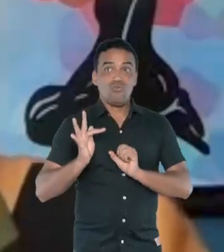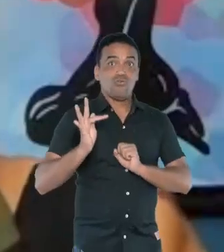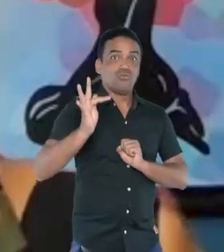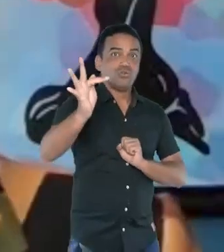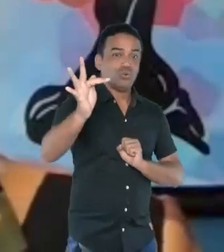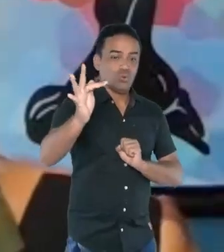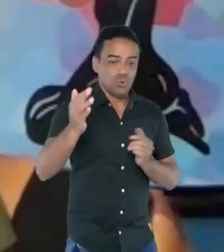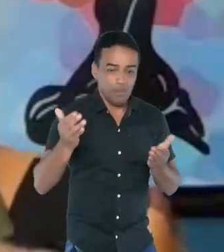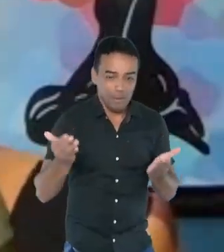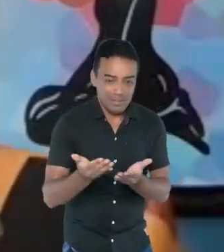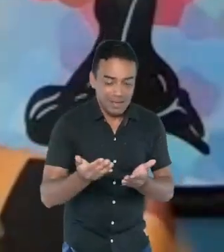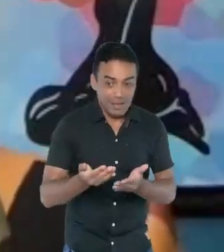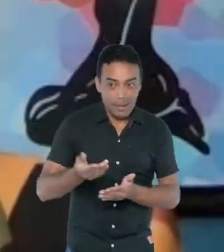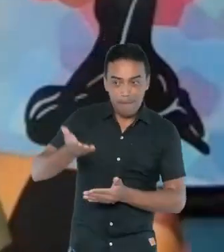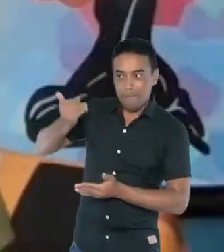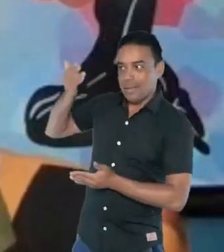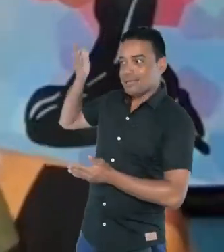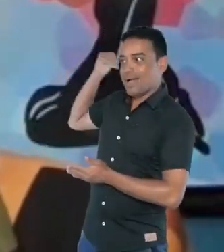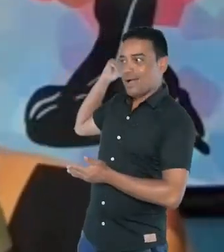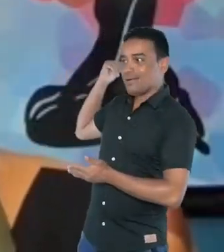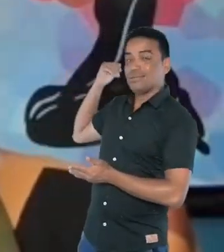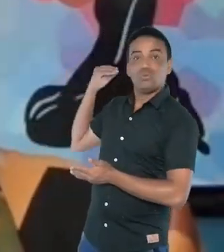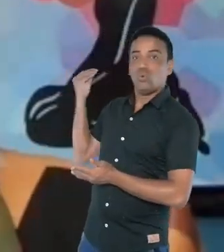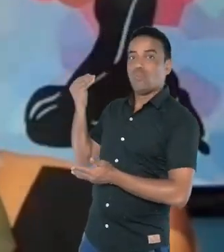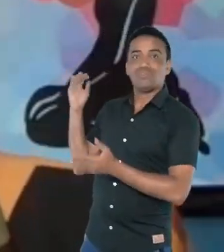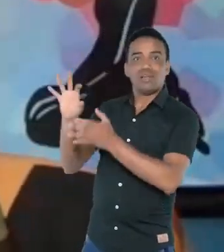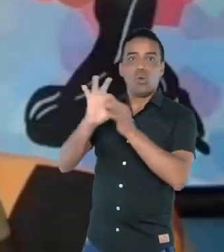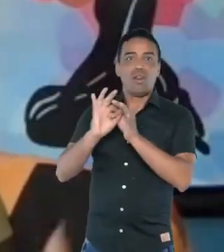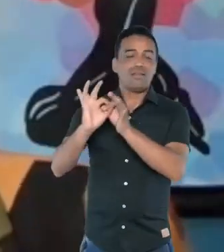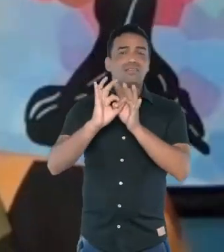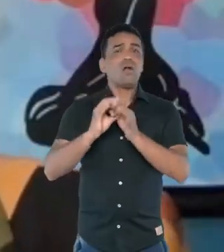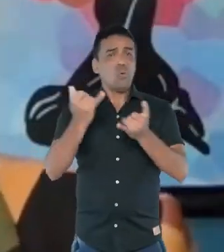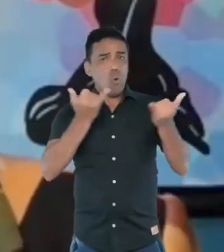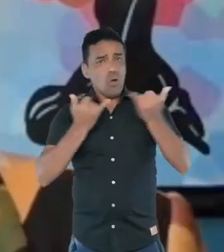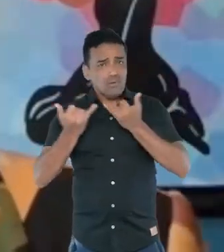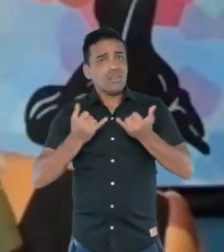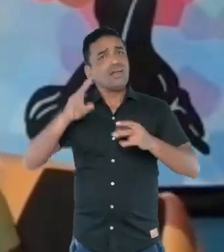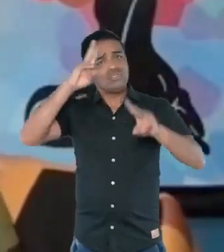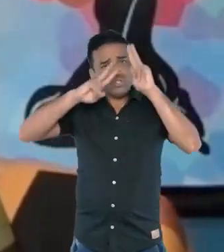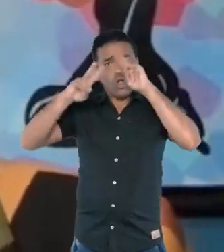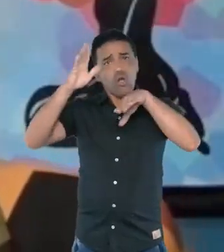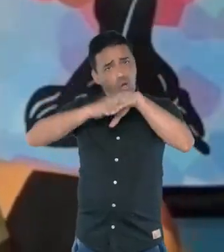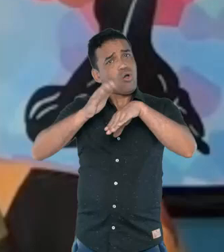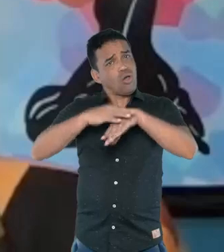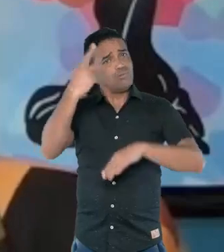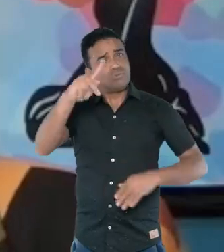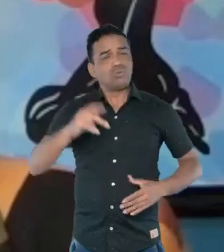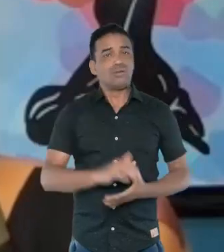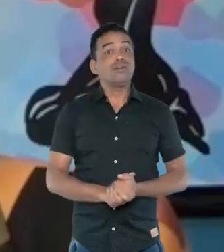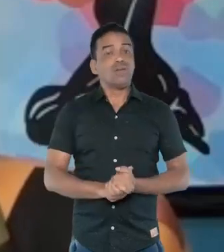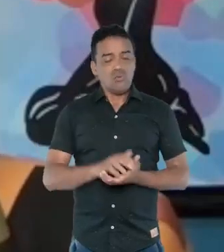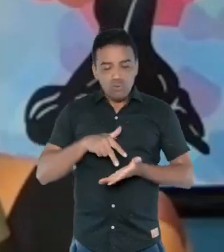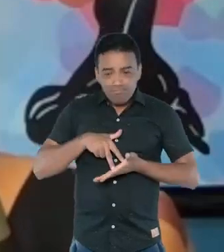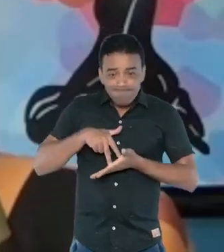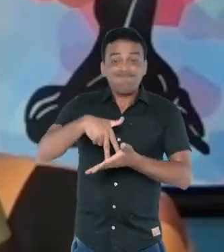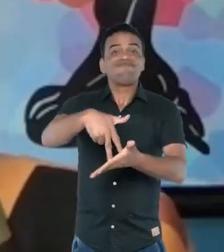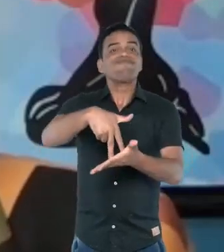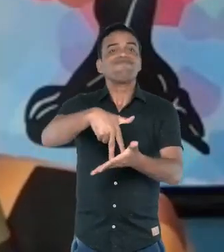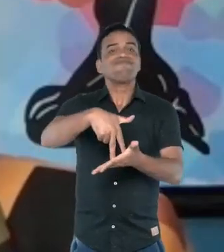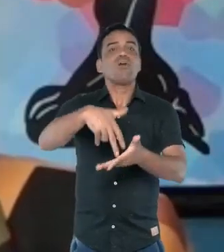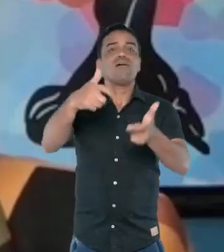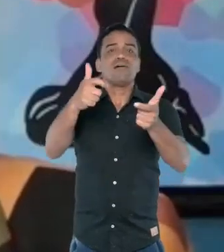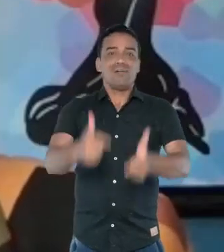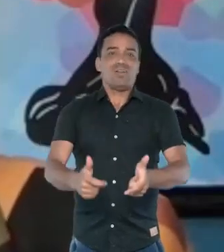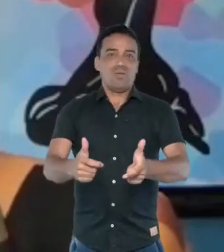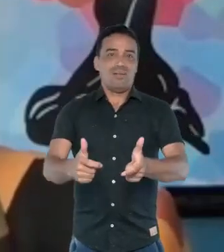com o presente, com o passado? Conta para a gente as suas histórias. E aí eu fui também assumir esse lugar, que ele